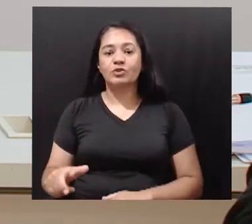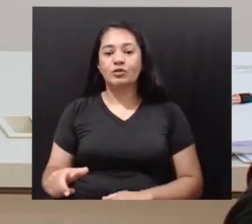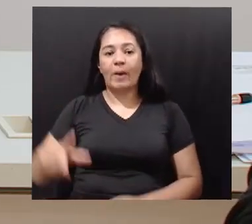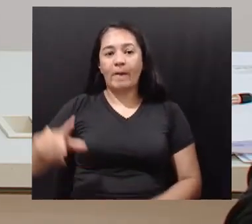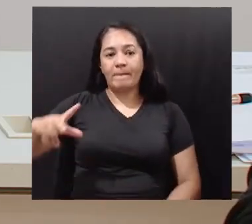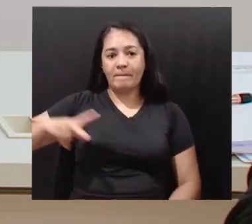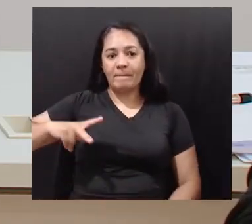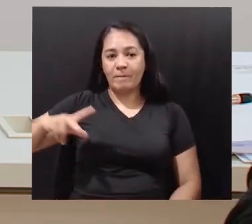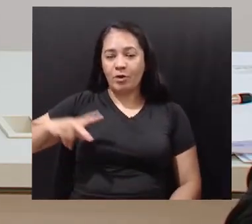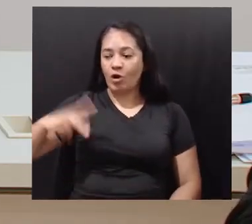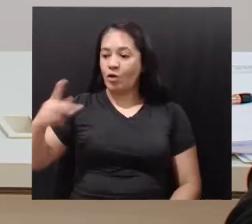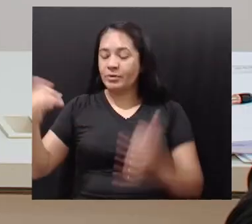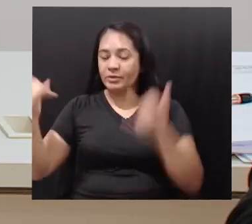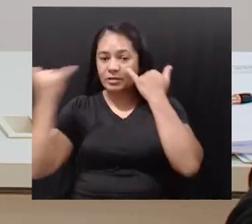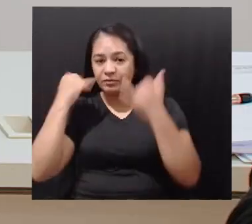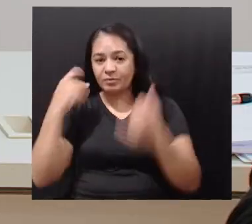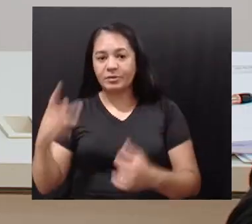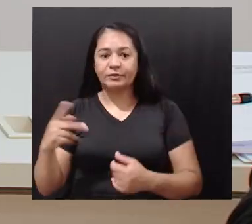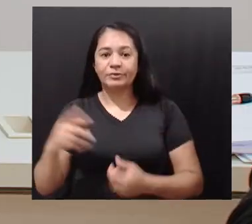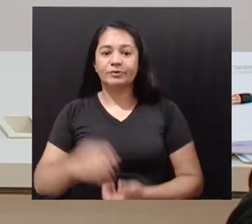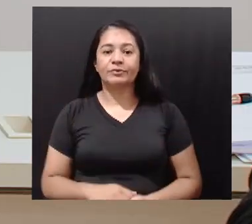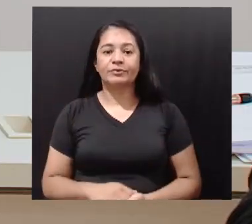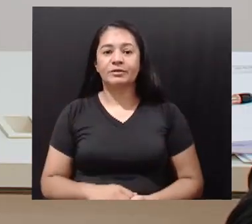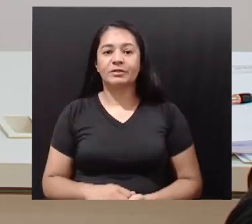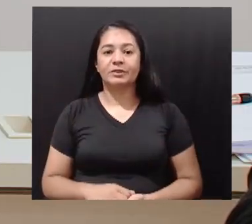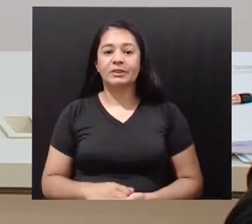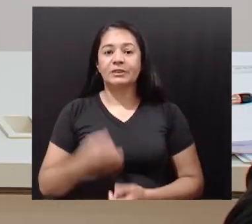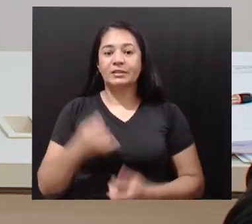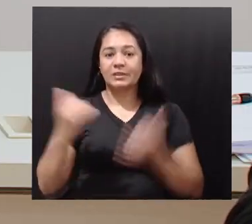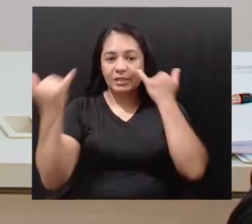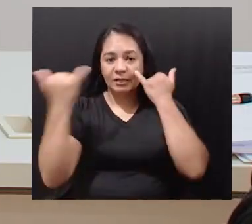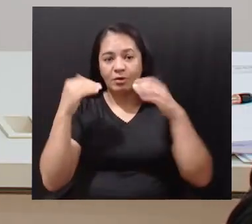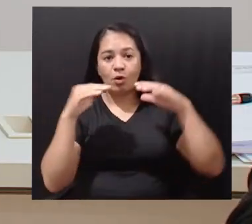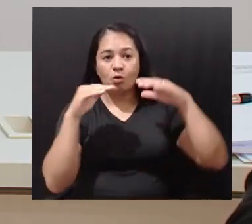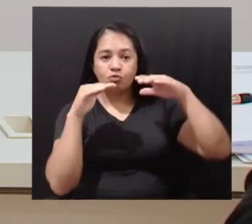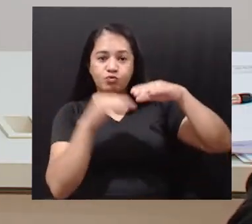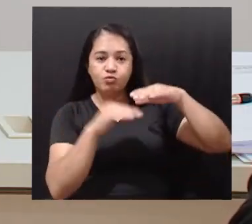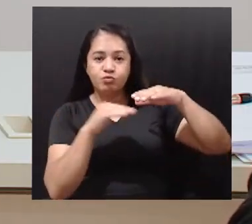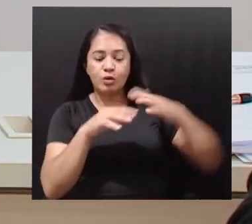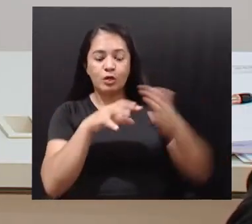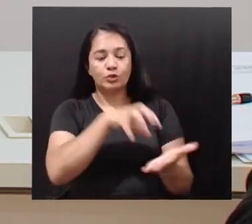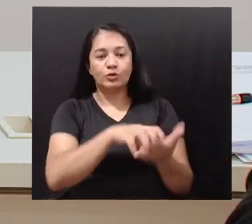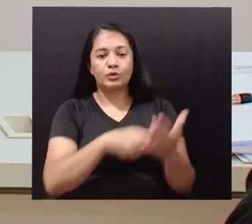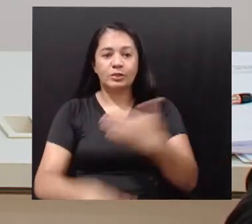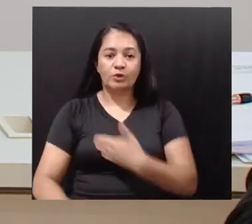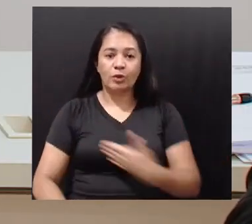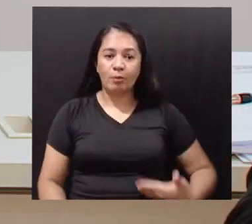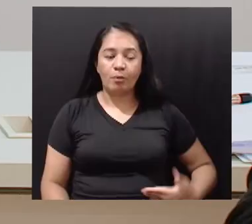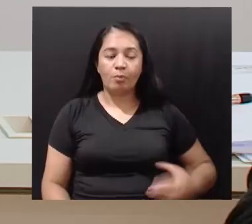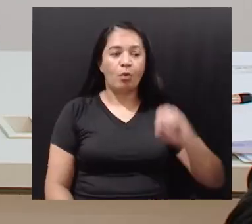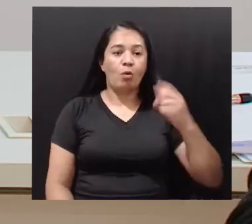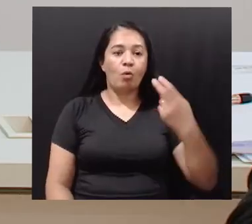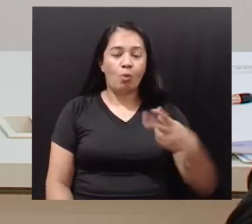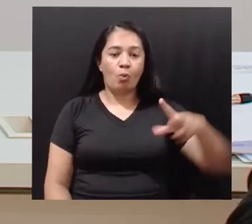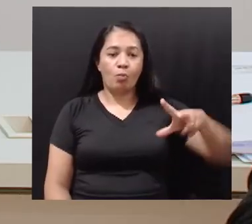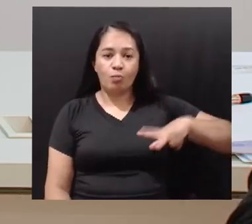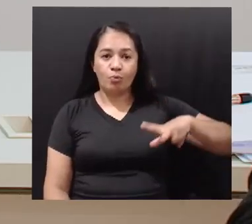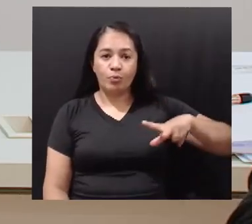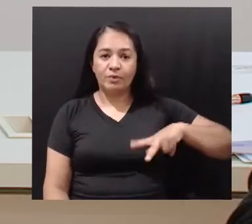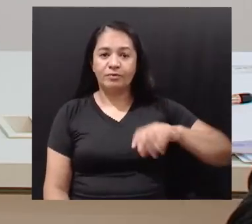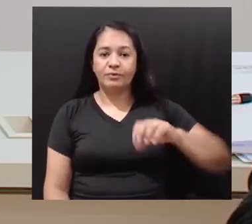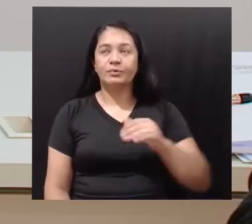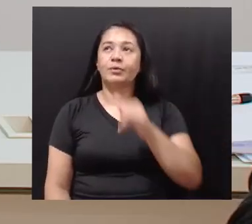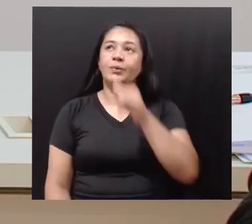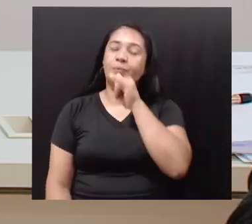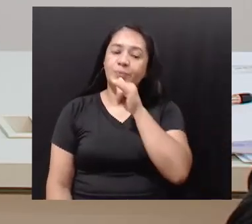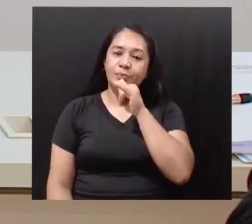referem, quando esses dados são armazenados por órgãos públicos ou privados. Vamos dizer assim, eu vou